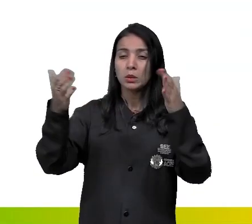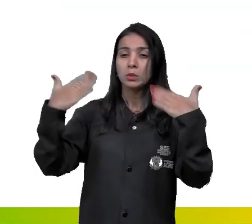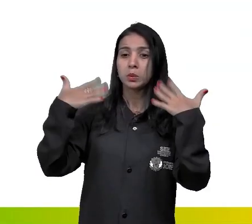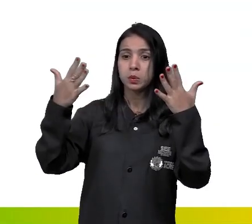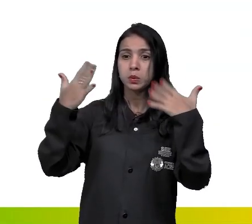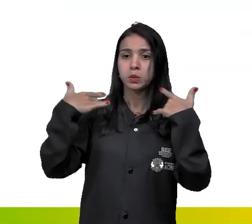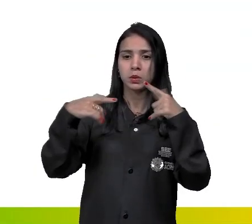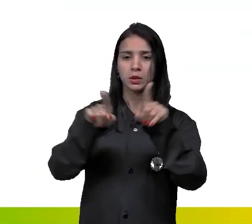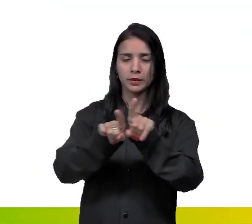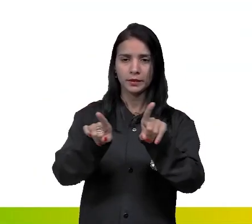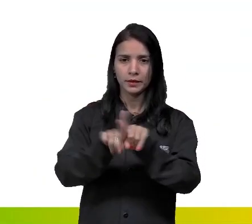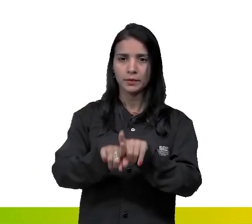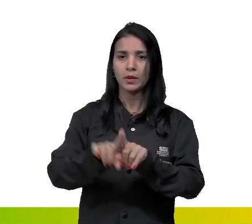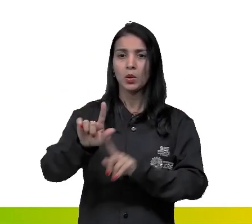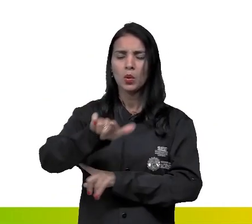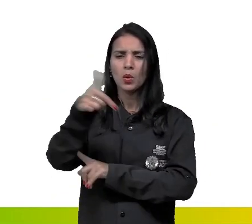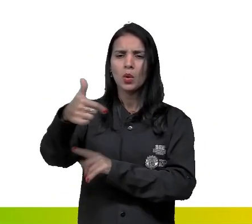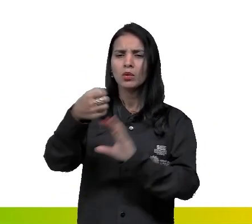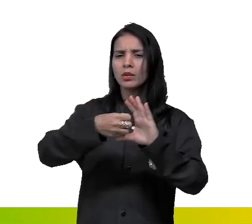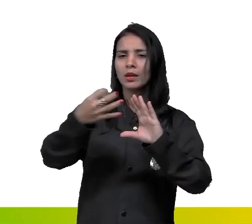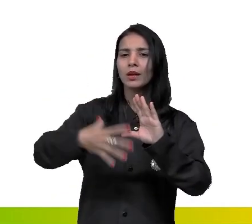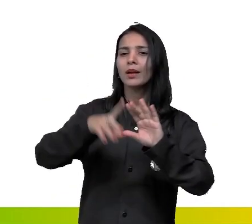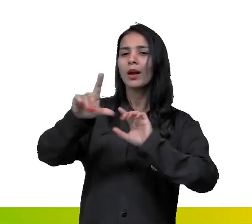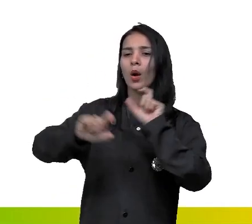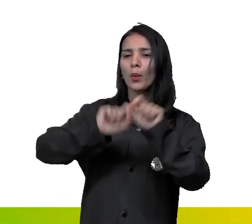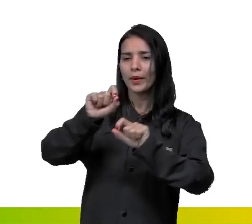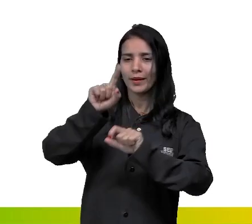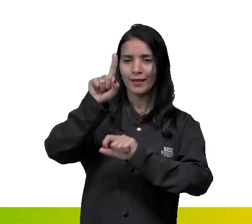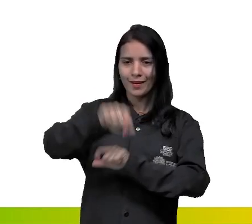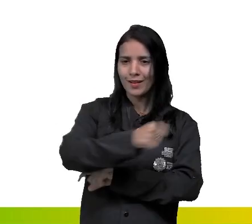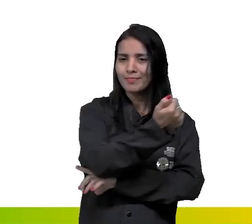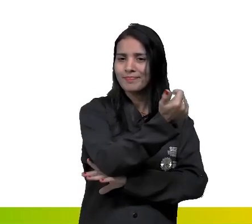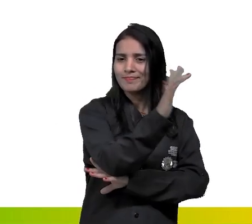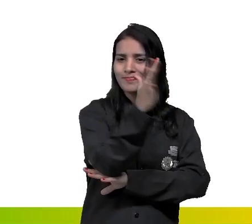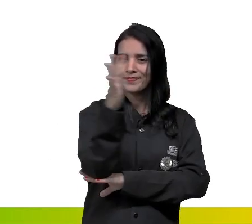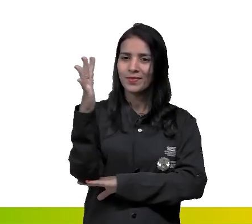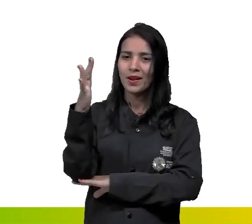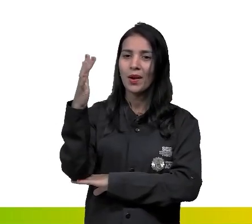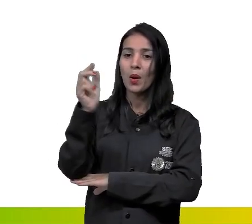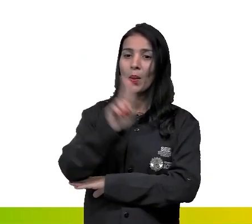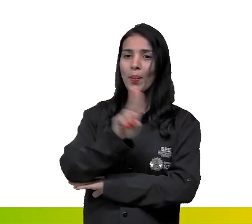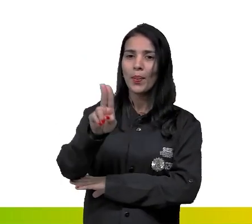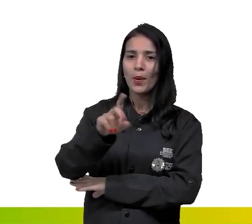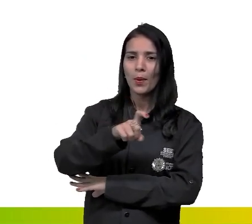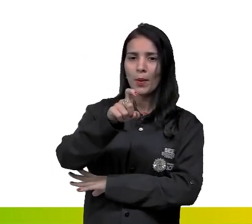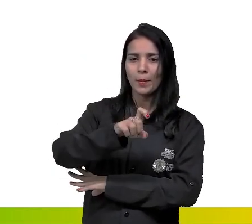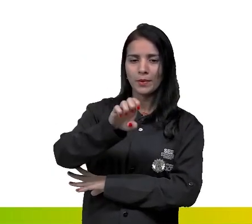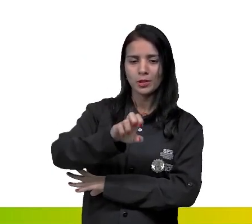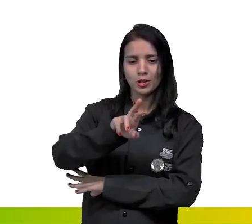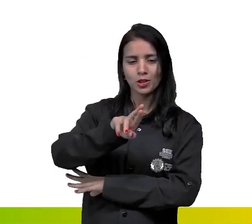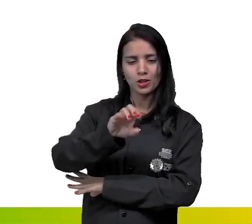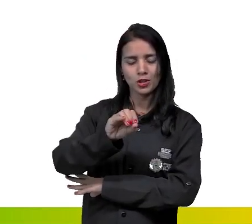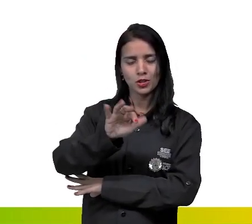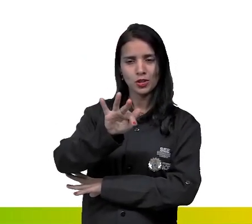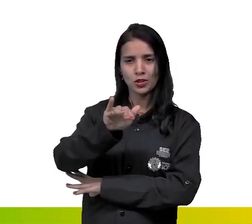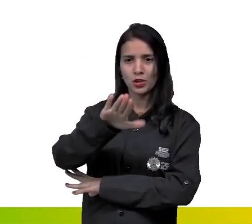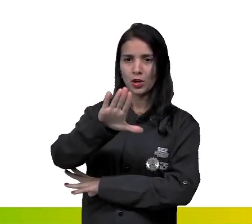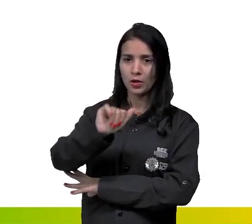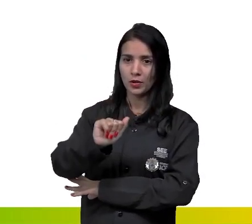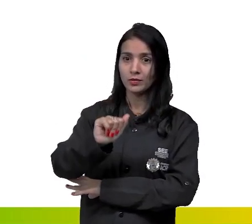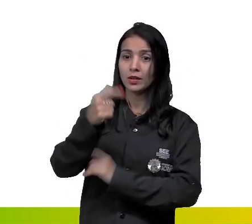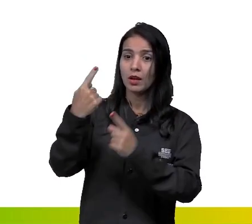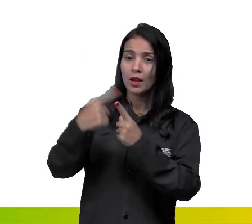é a vegetação. A vegetação, ela é chamada principalmente de xerófila, e o que isso quer dizer, professora? É